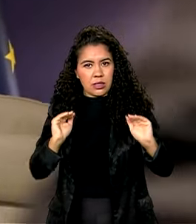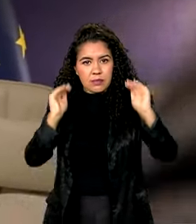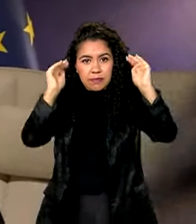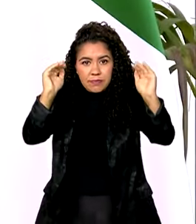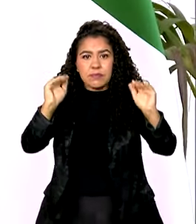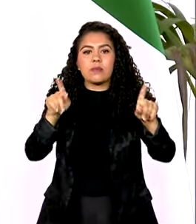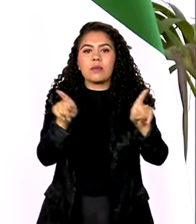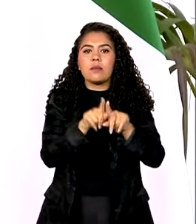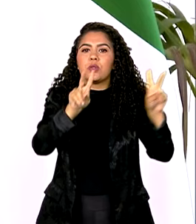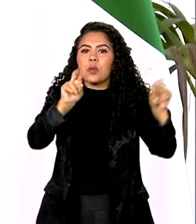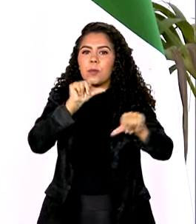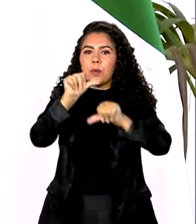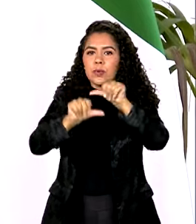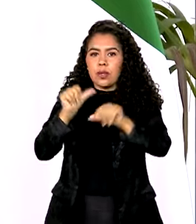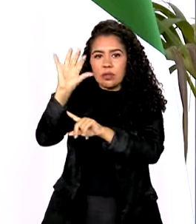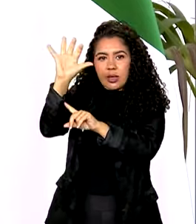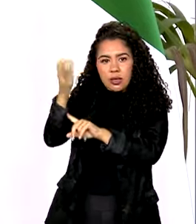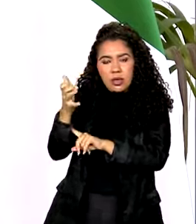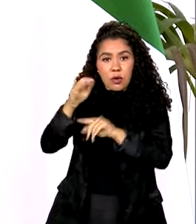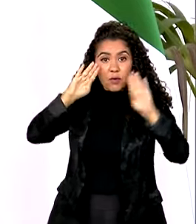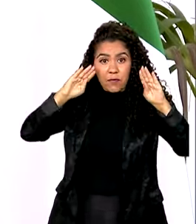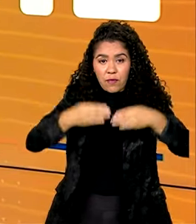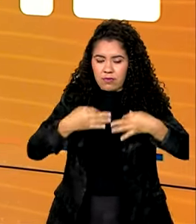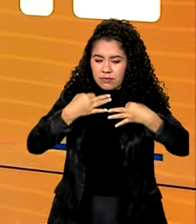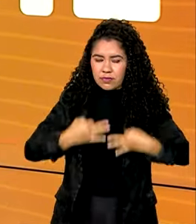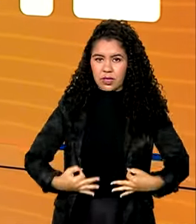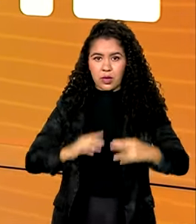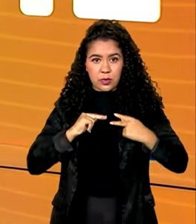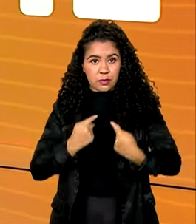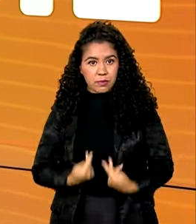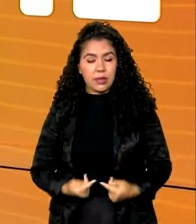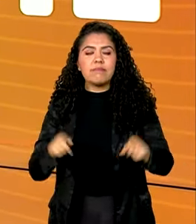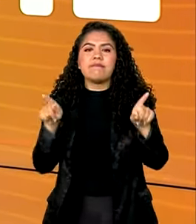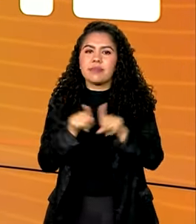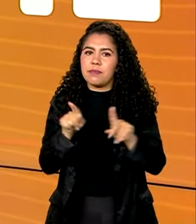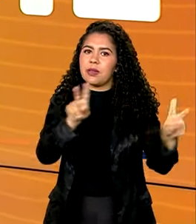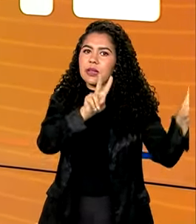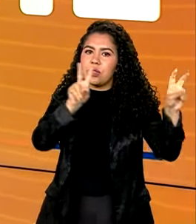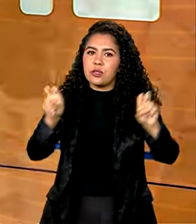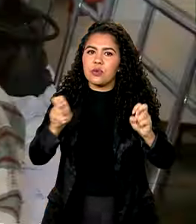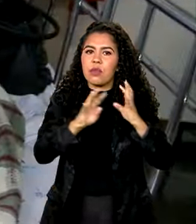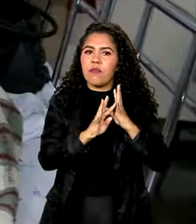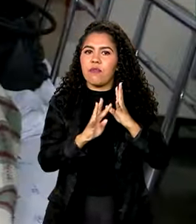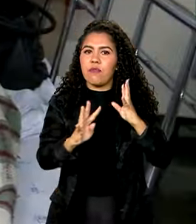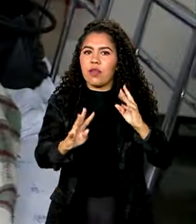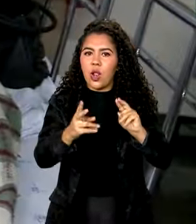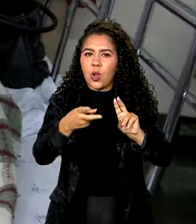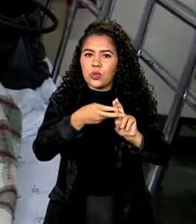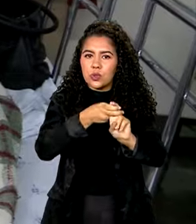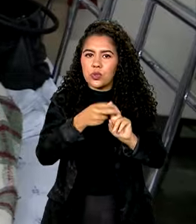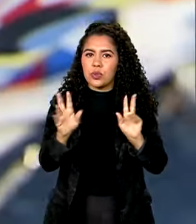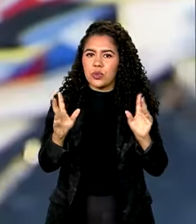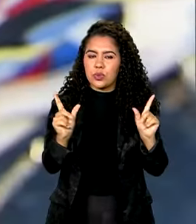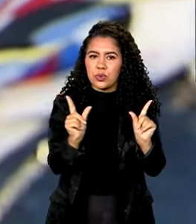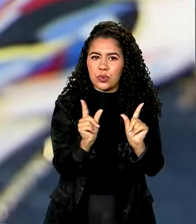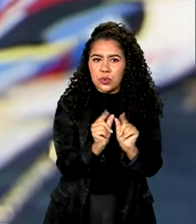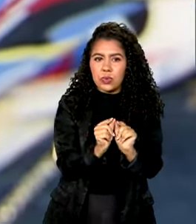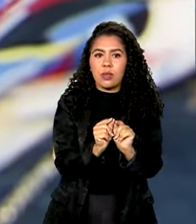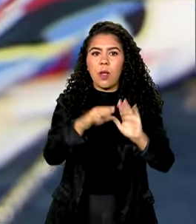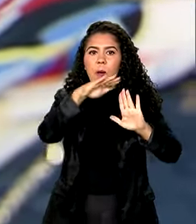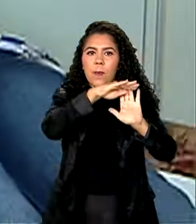do clima com foco na dignidade humana. E veja também menos filas no SUS. Programa Mais